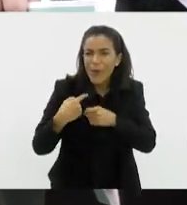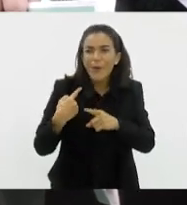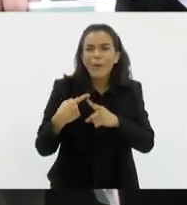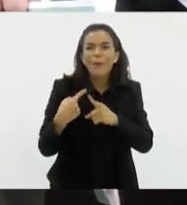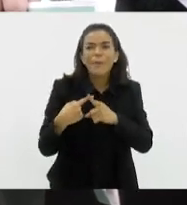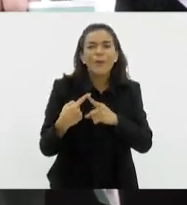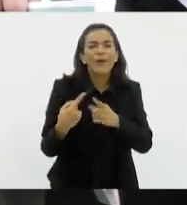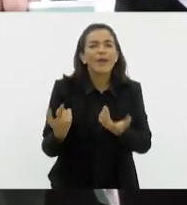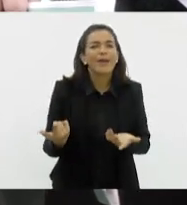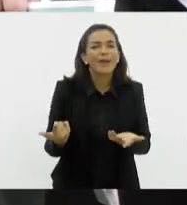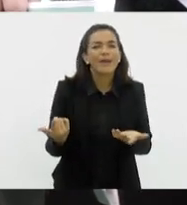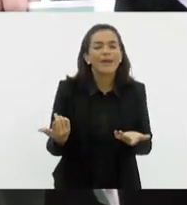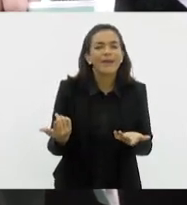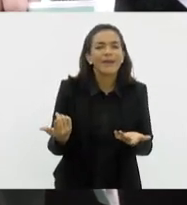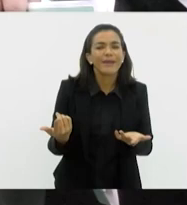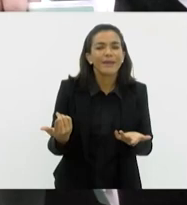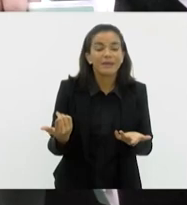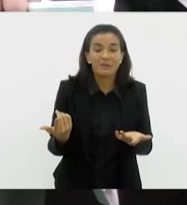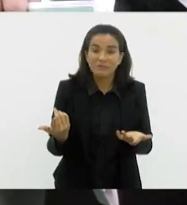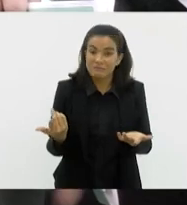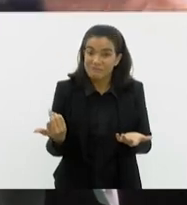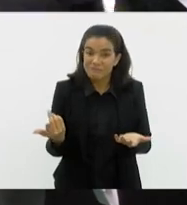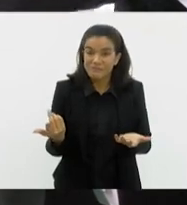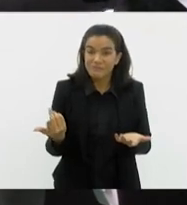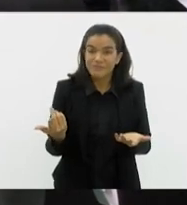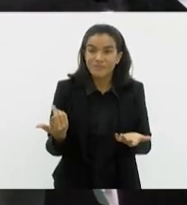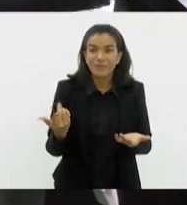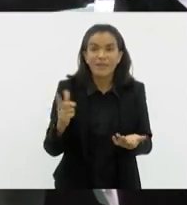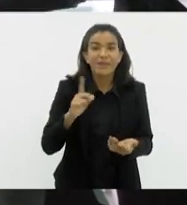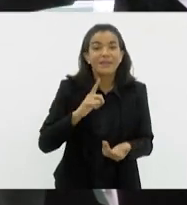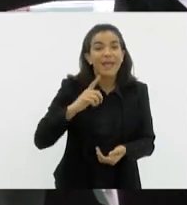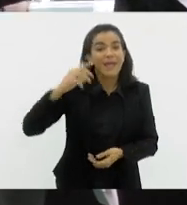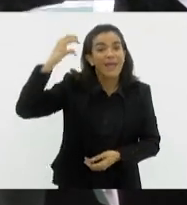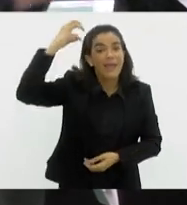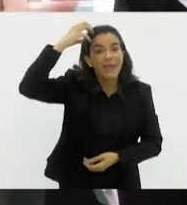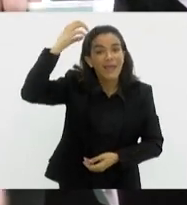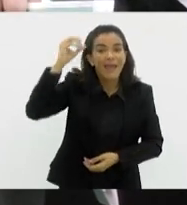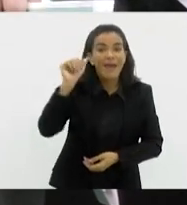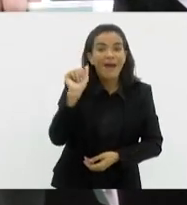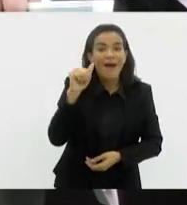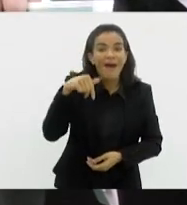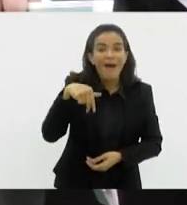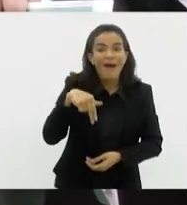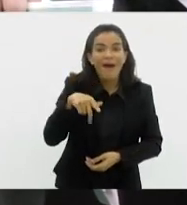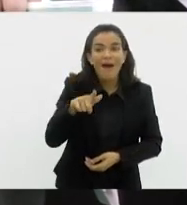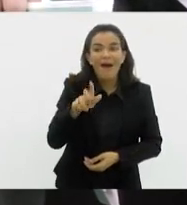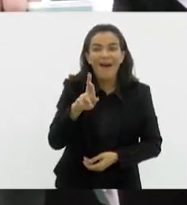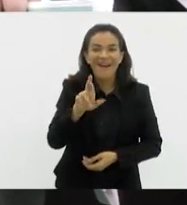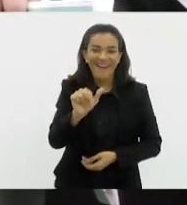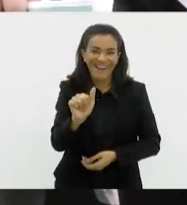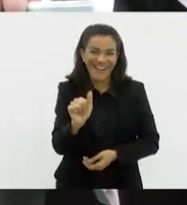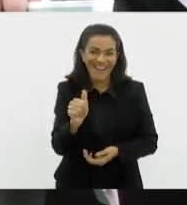92 esse? Não sei se é. Sem dúvida. Tem até a Angra dos Reis. Pois é, presidente.